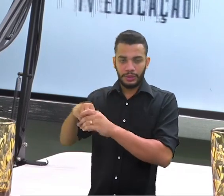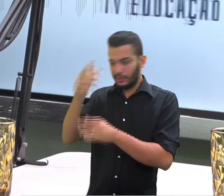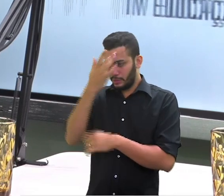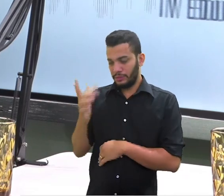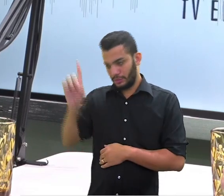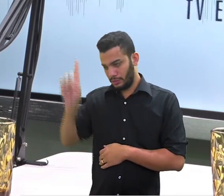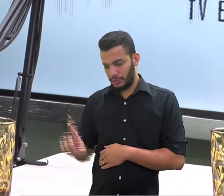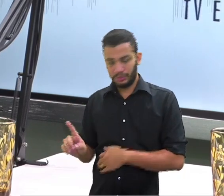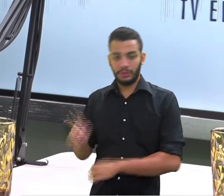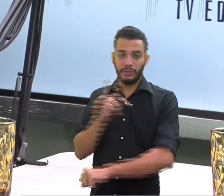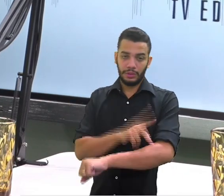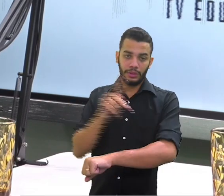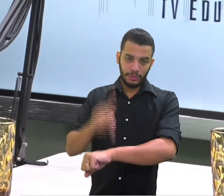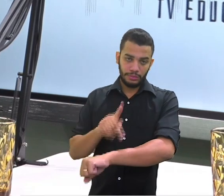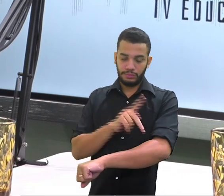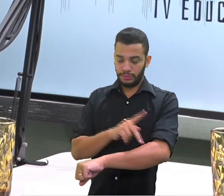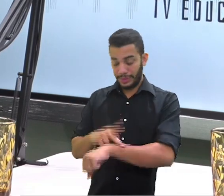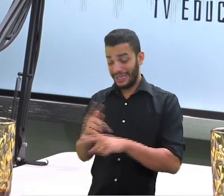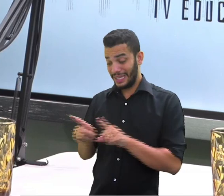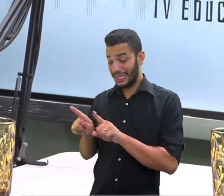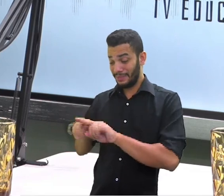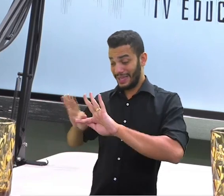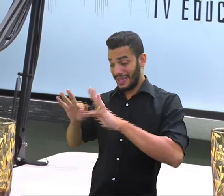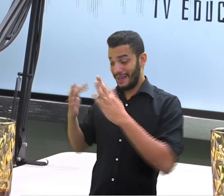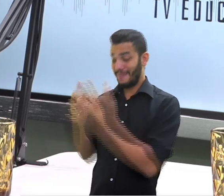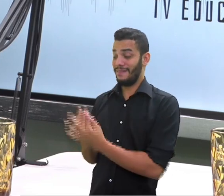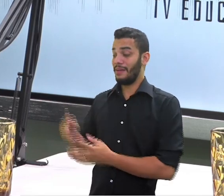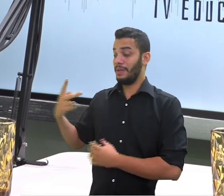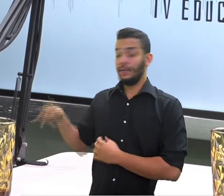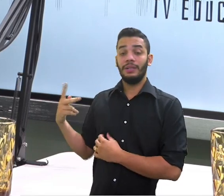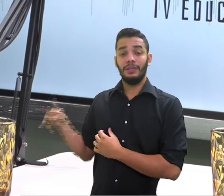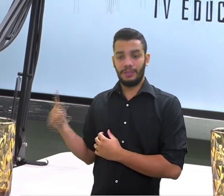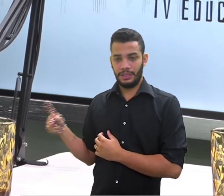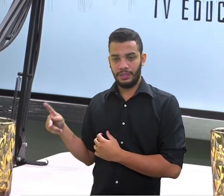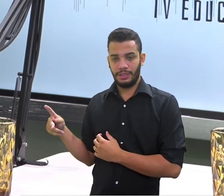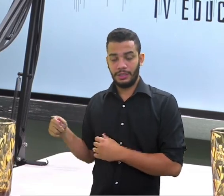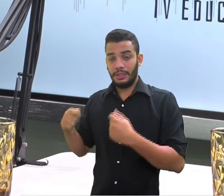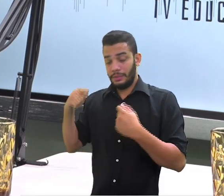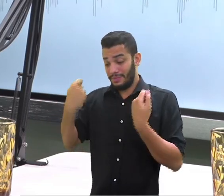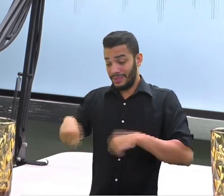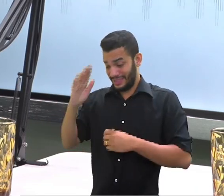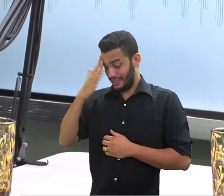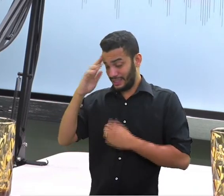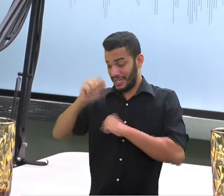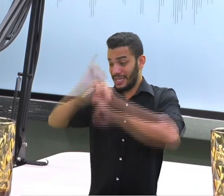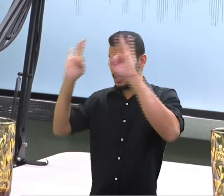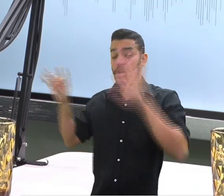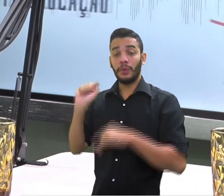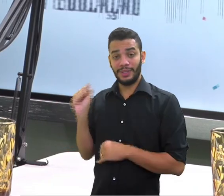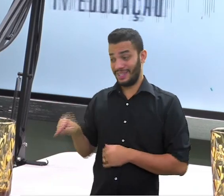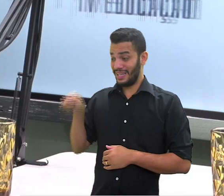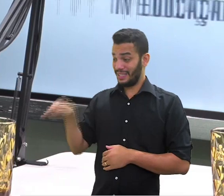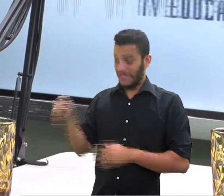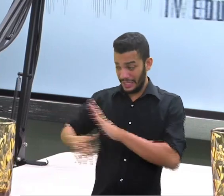de questões administrativas. O aluno não quer tirar o foninho, o aluno não quer tirar o boné, o aluno não quer entrar na sala de aula,